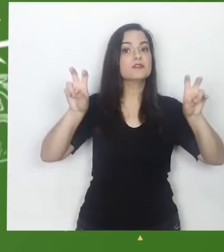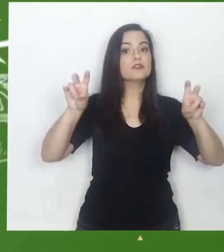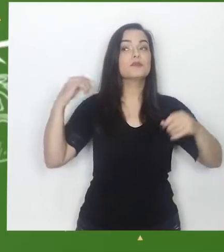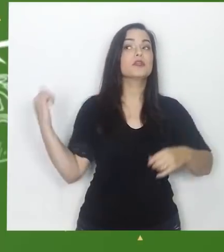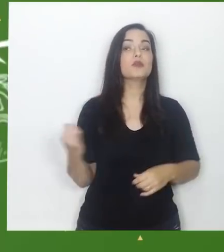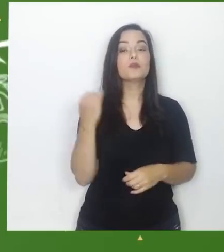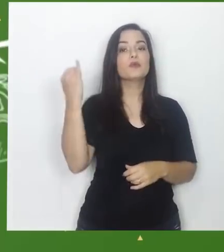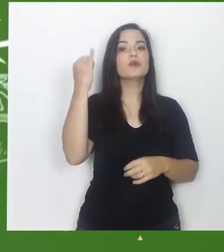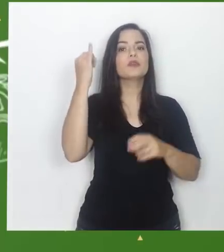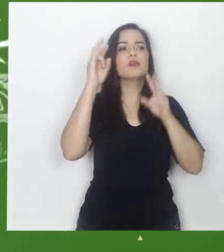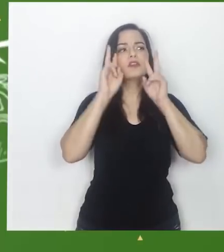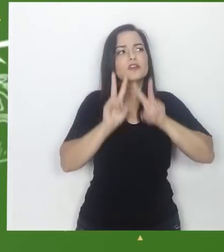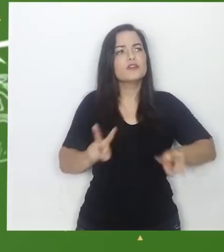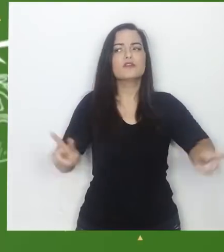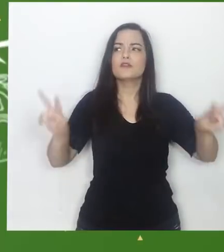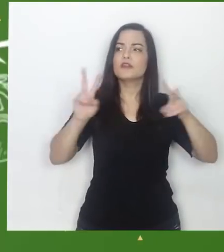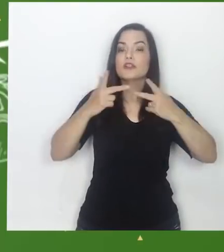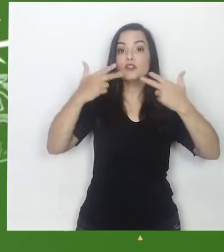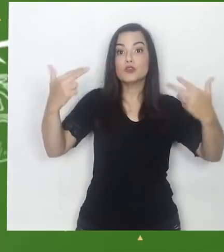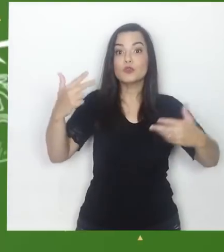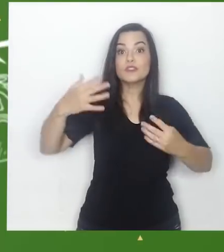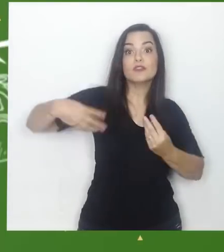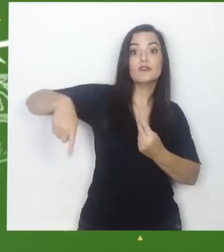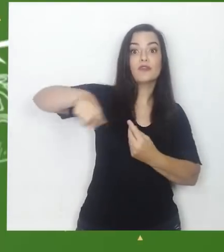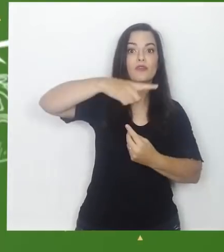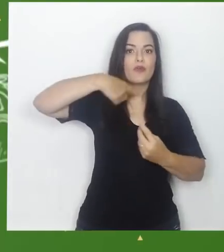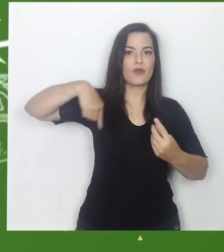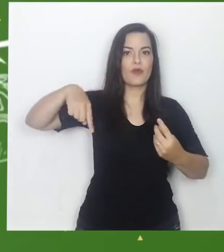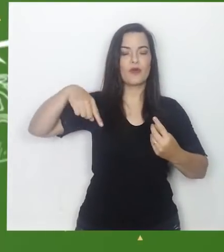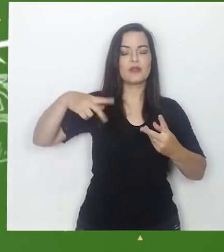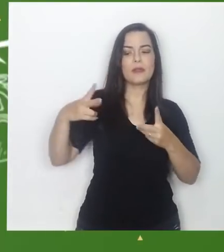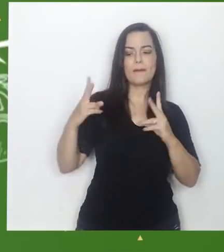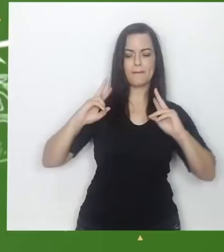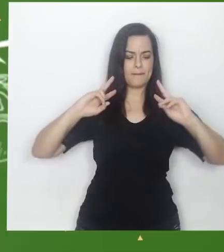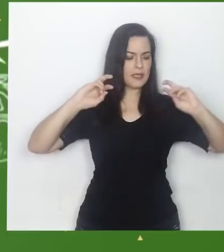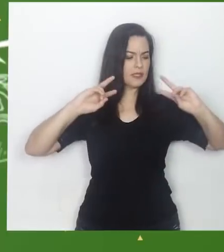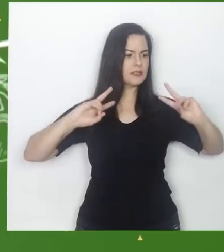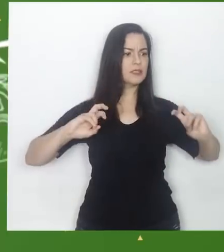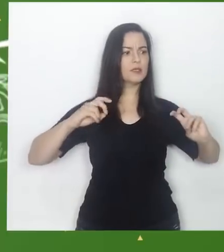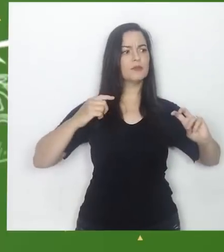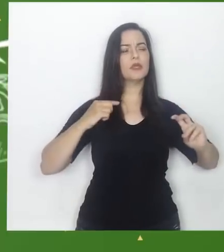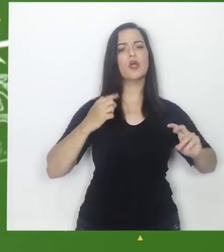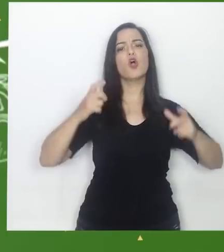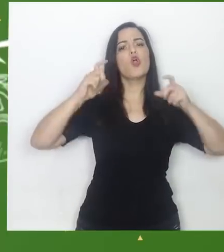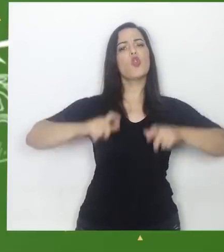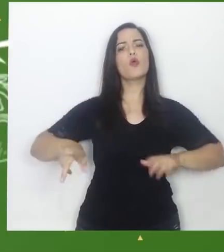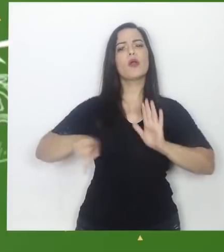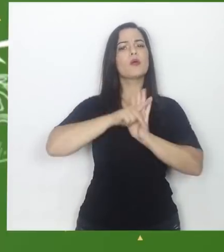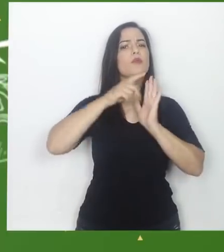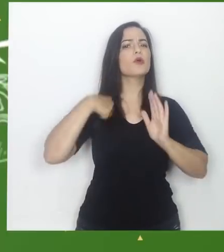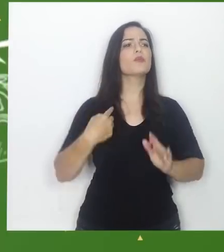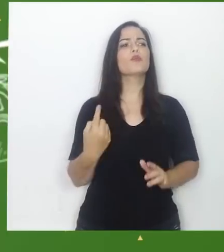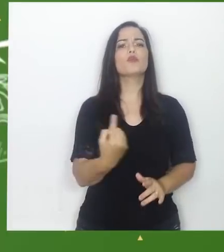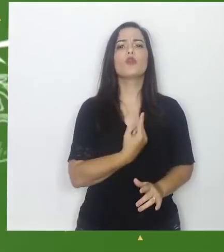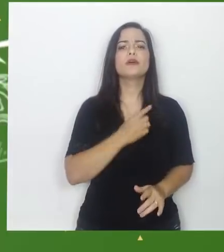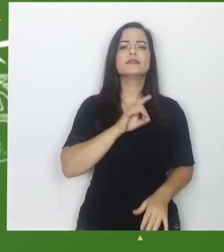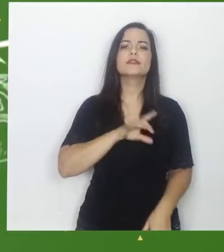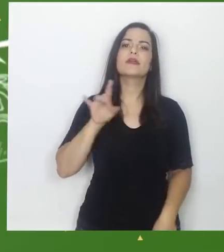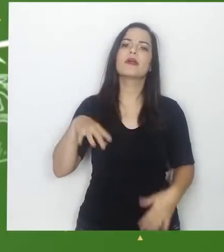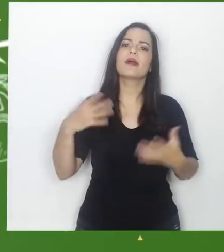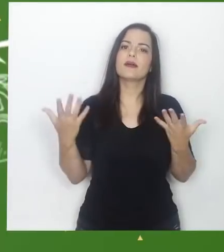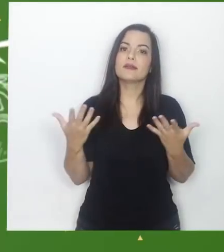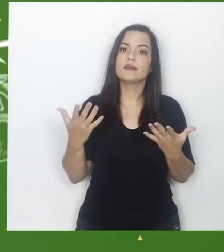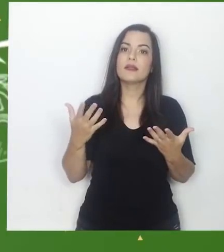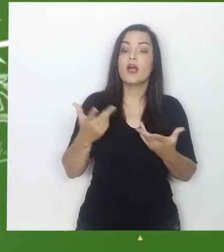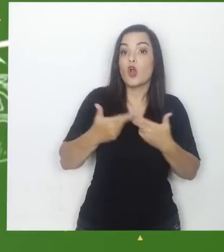e percebemos o nosso lugar nesse espaço, as interações, o que nós fazemos que é legal, o